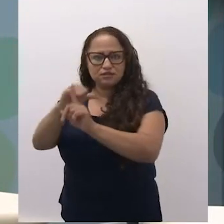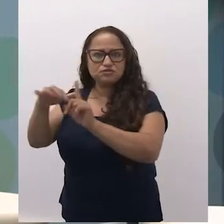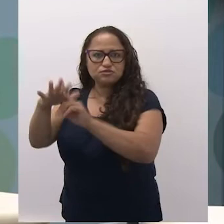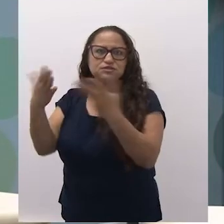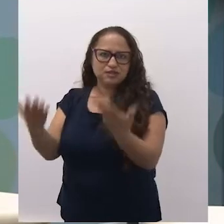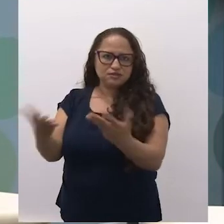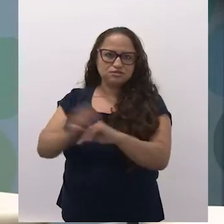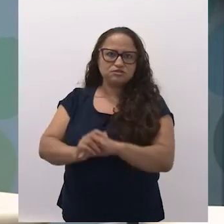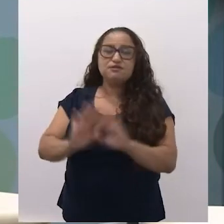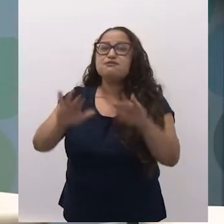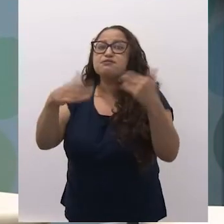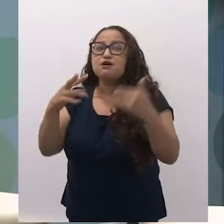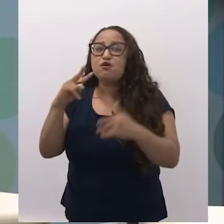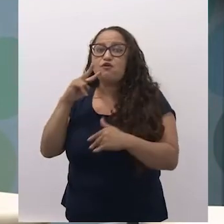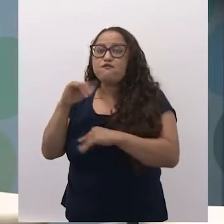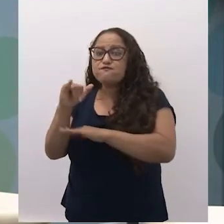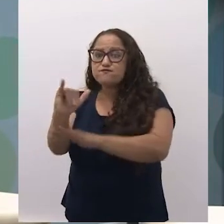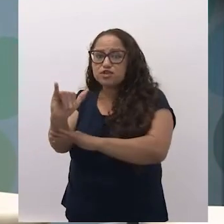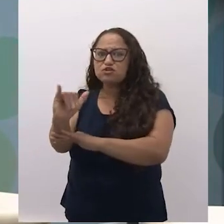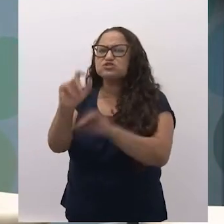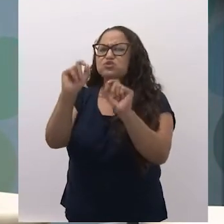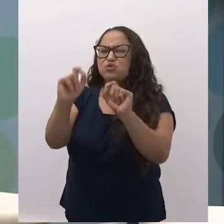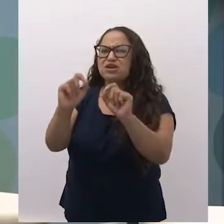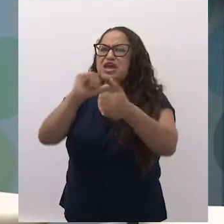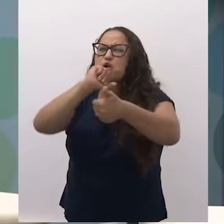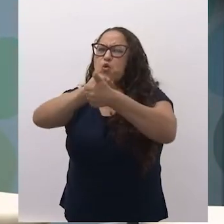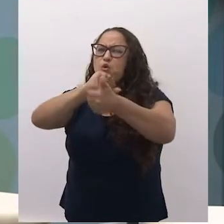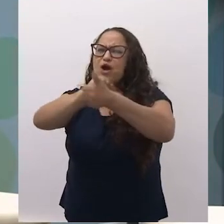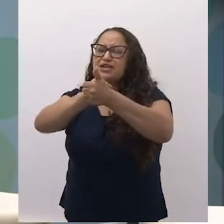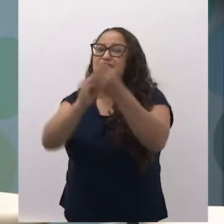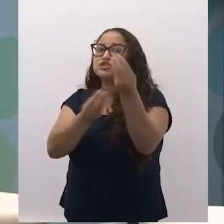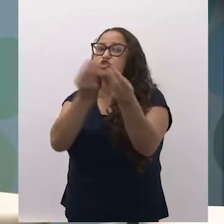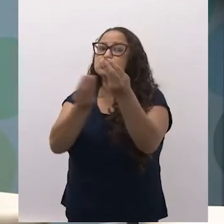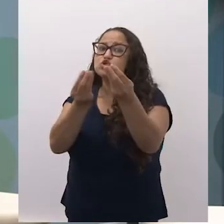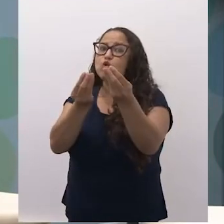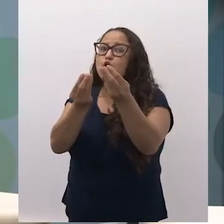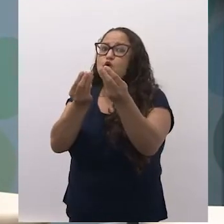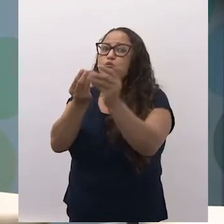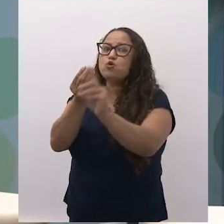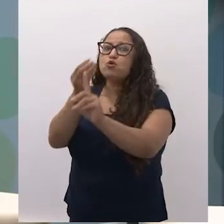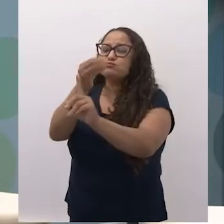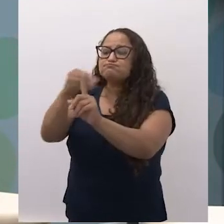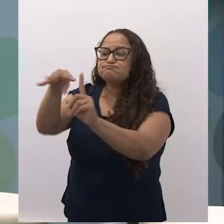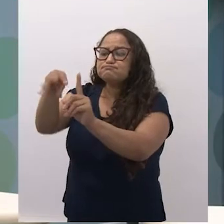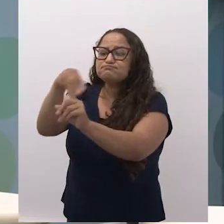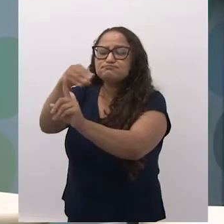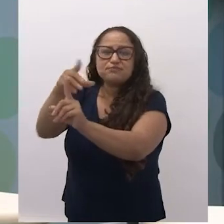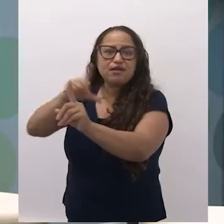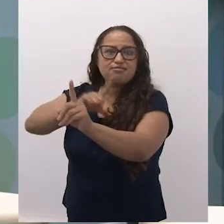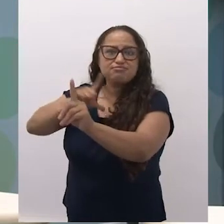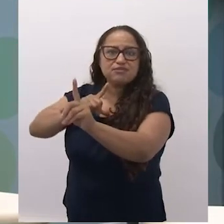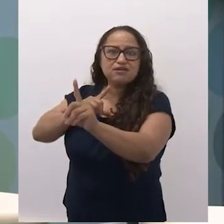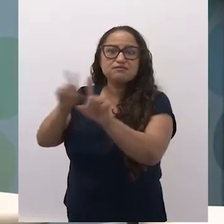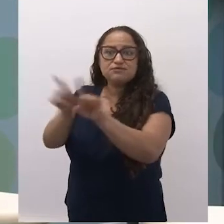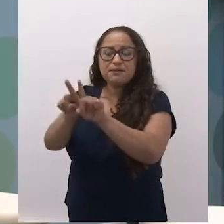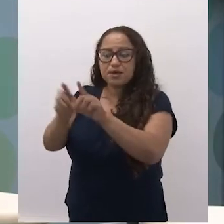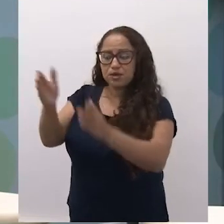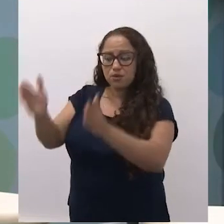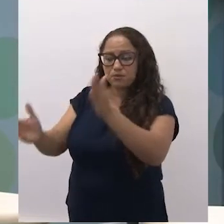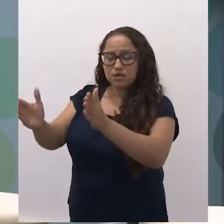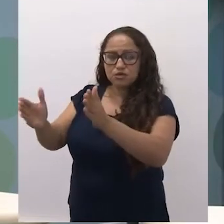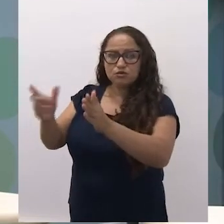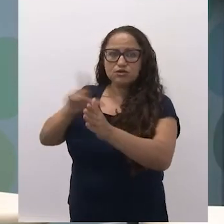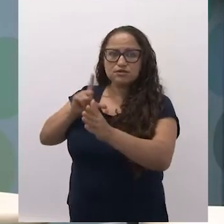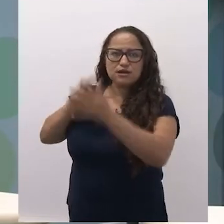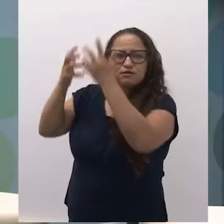diz que o sujeito depende de qualidade da interação social e da zona de desenvolvimento proximal